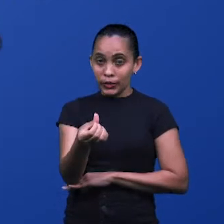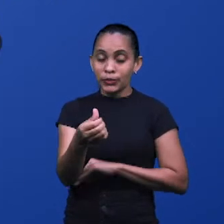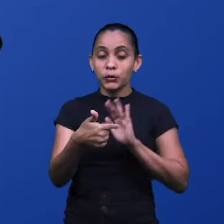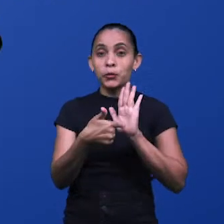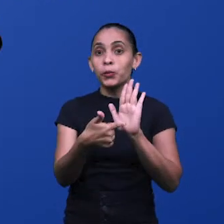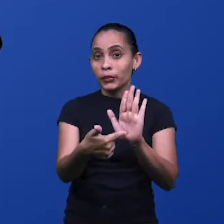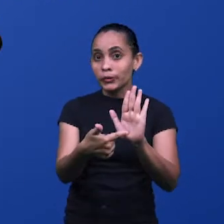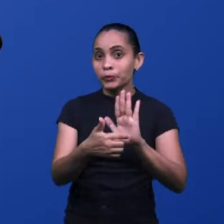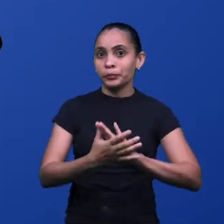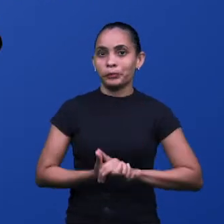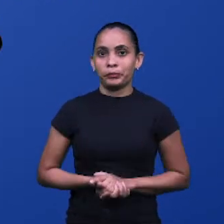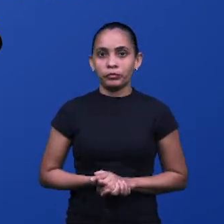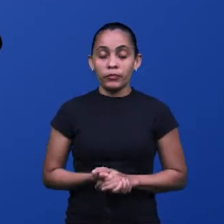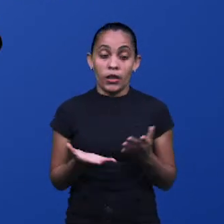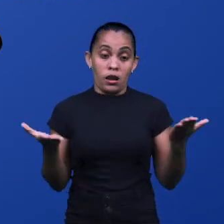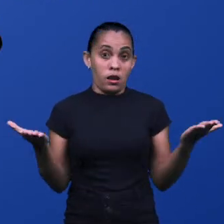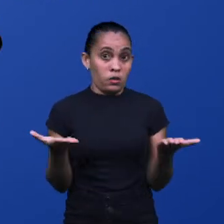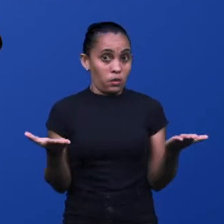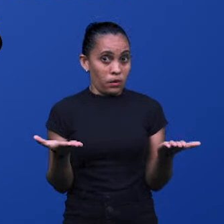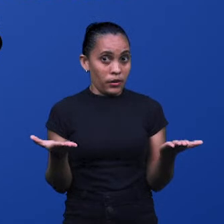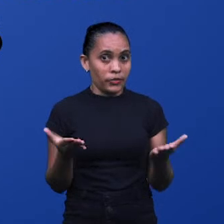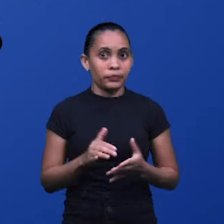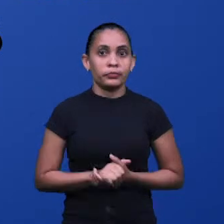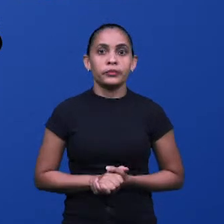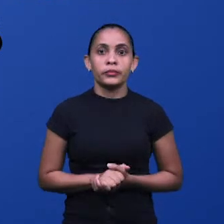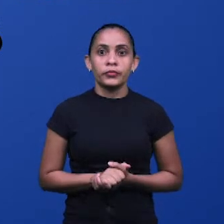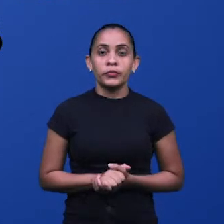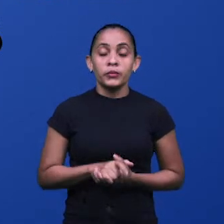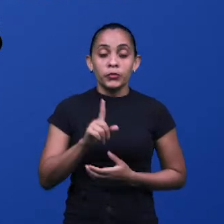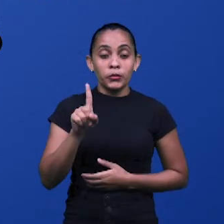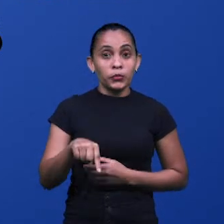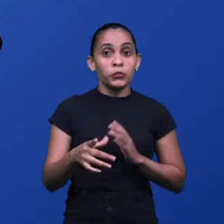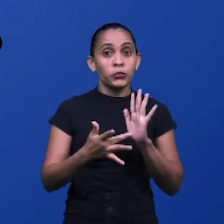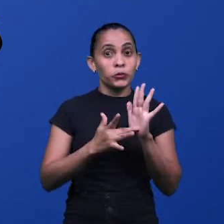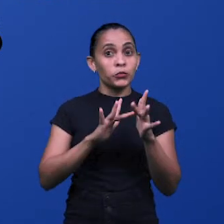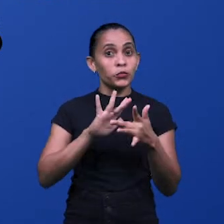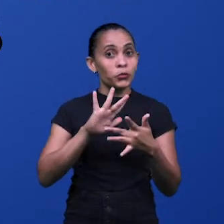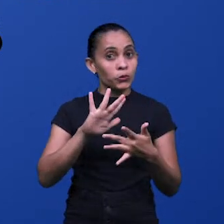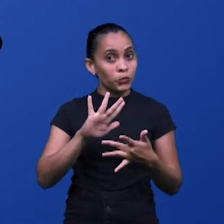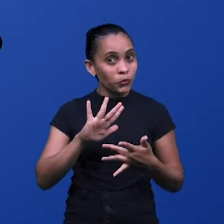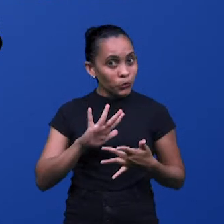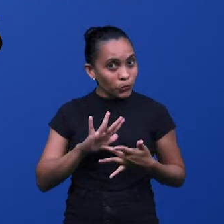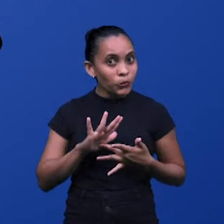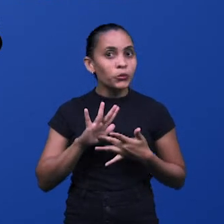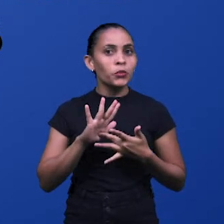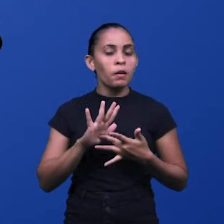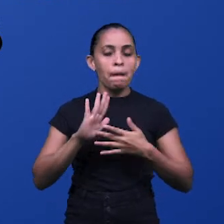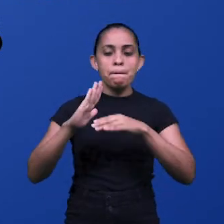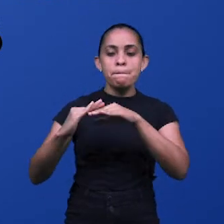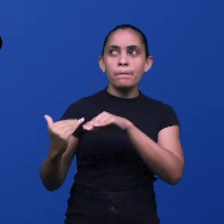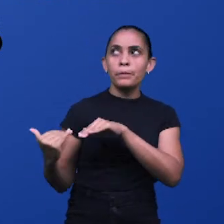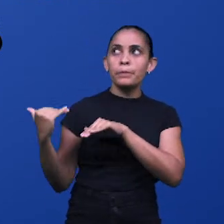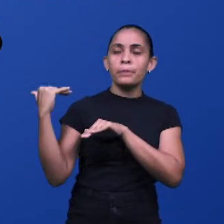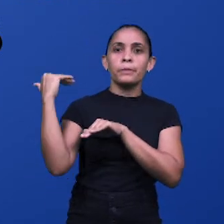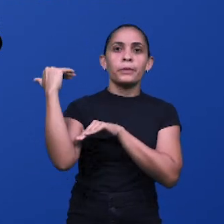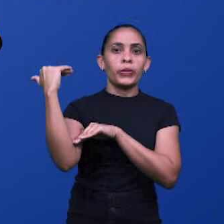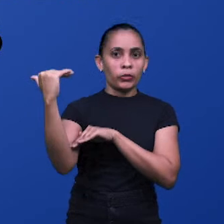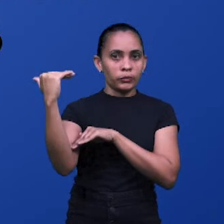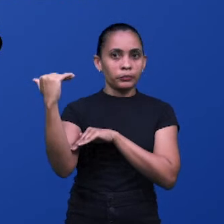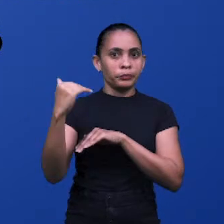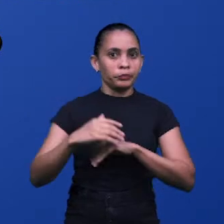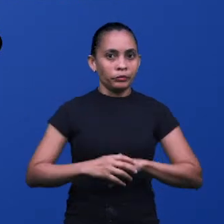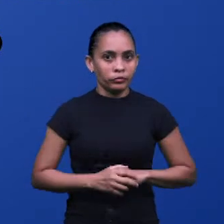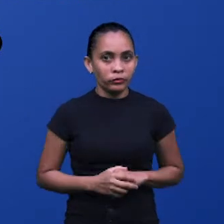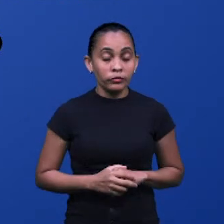que diz assim: agora, porém, o ministério que Jesus recebeu é superior ao deles, assim como